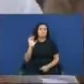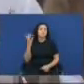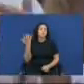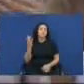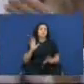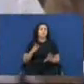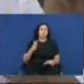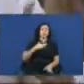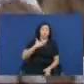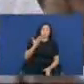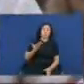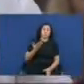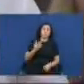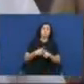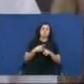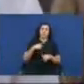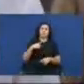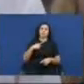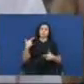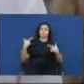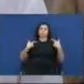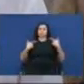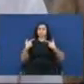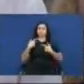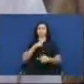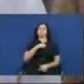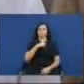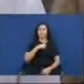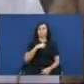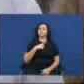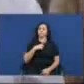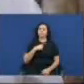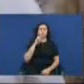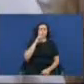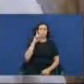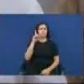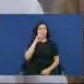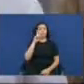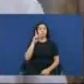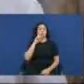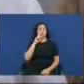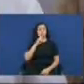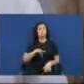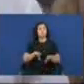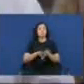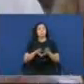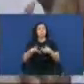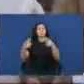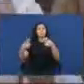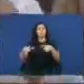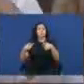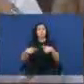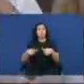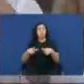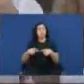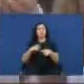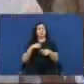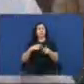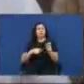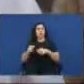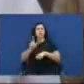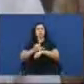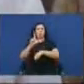Mas os assaltos estão sendo com bastante frequência, inclusive no horário noturno. Os comerciantes ali